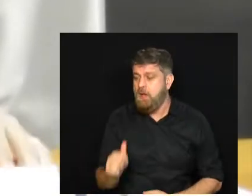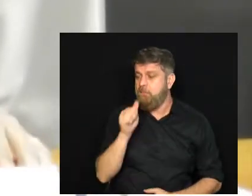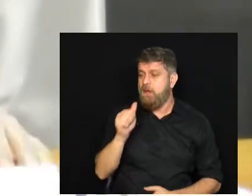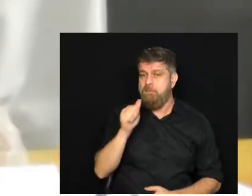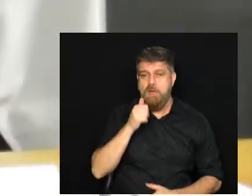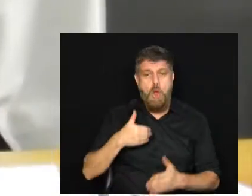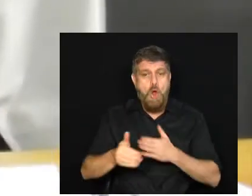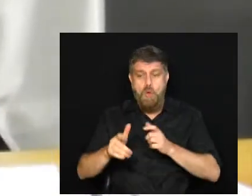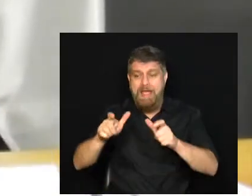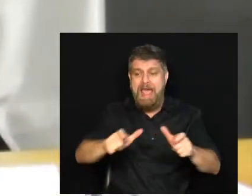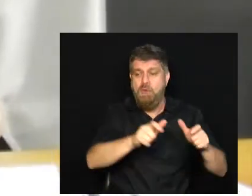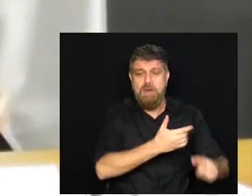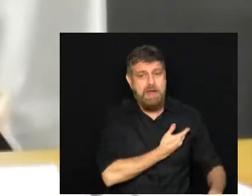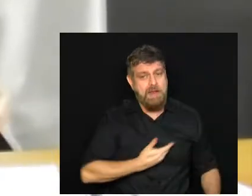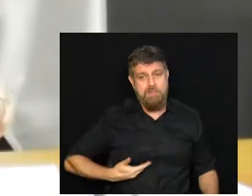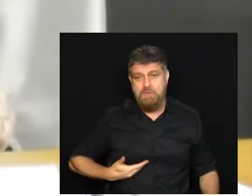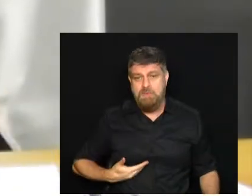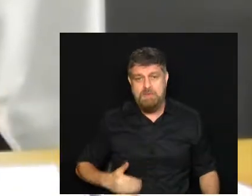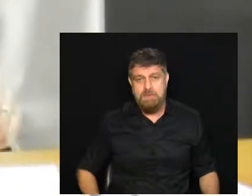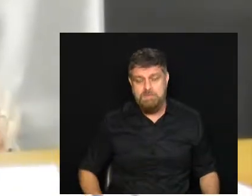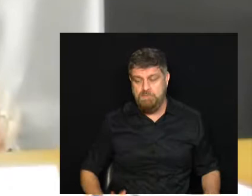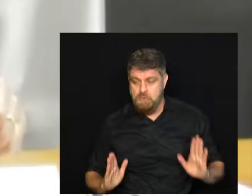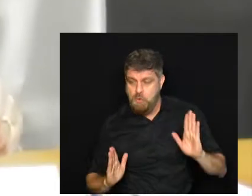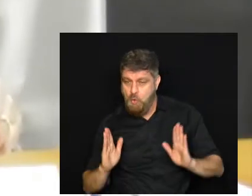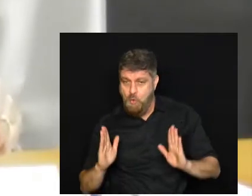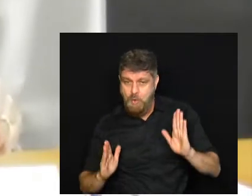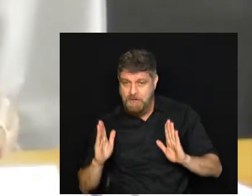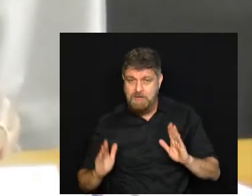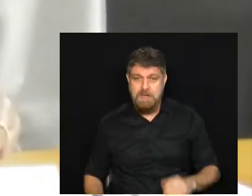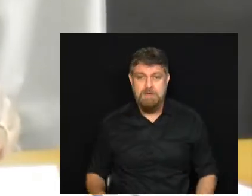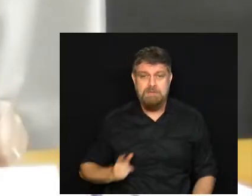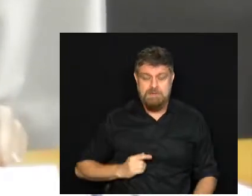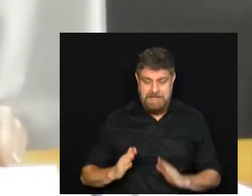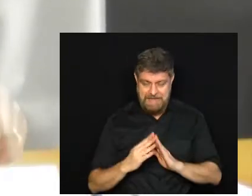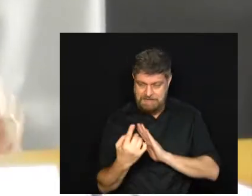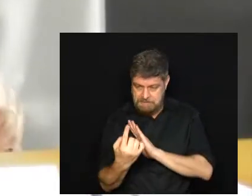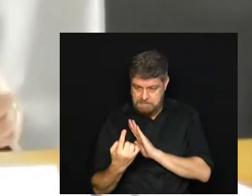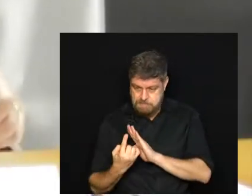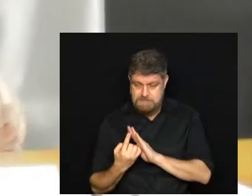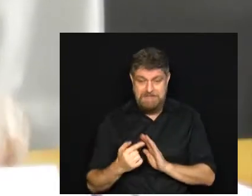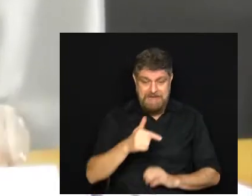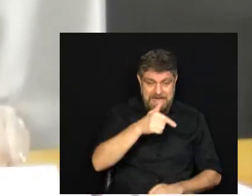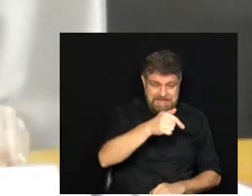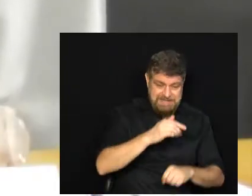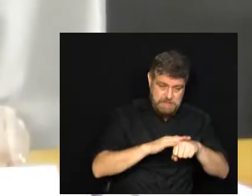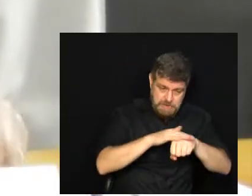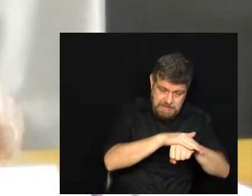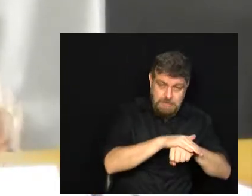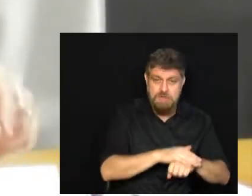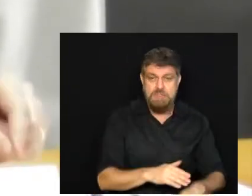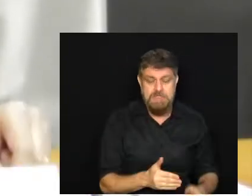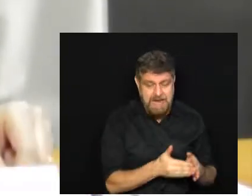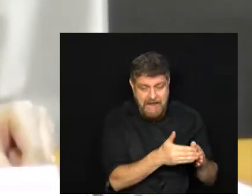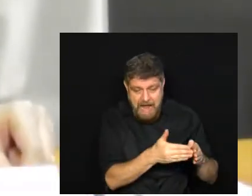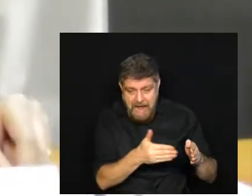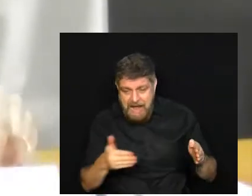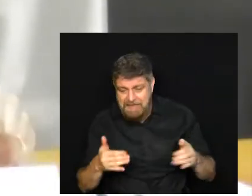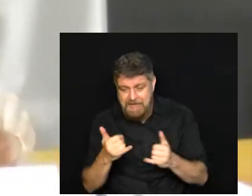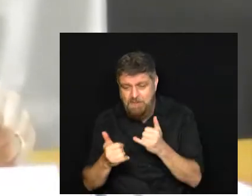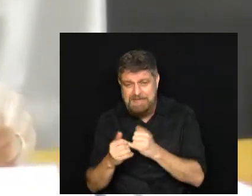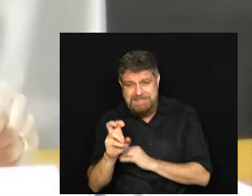qualquer área pública, no horário ali do toque de recolher, ou seja, das 19 horas e 1 minuto até